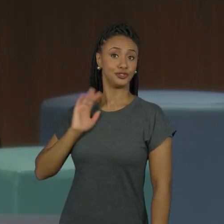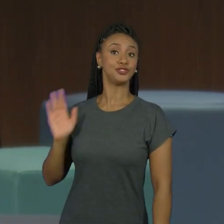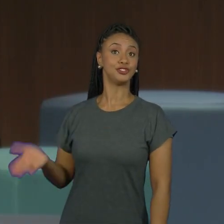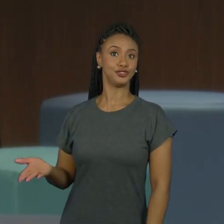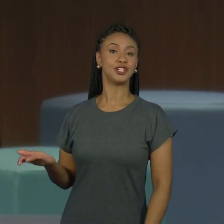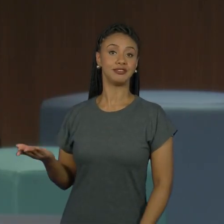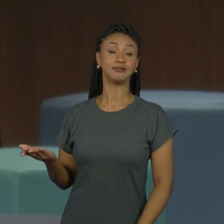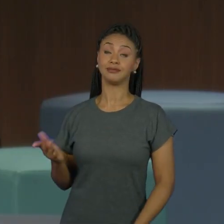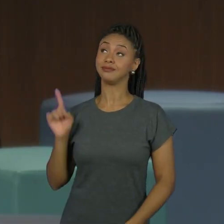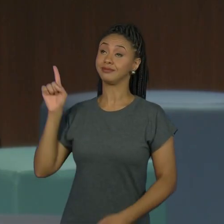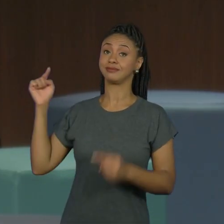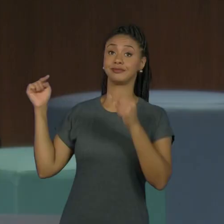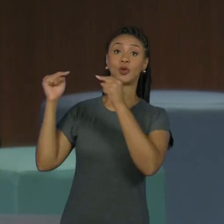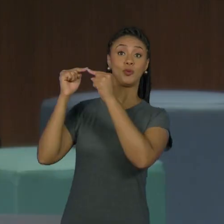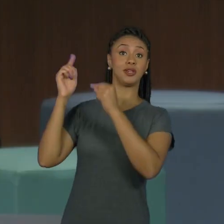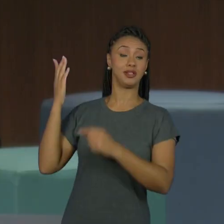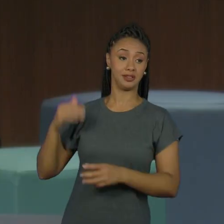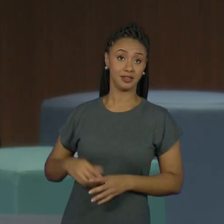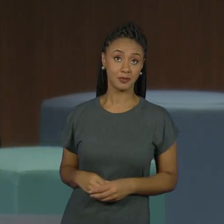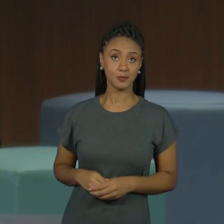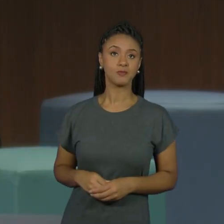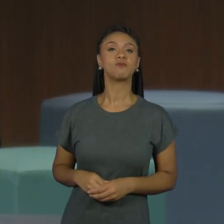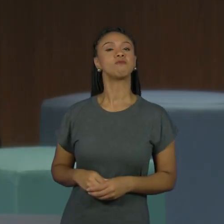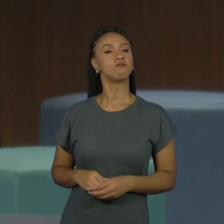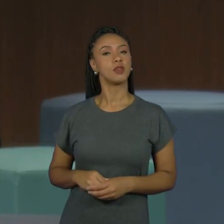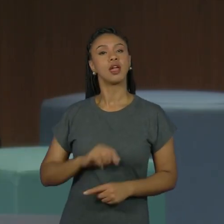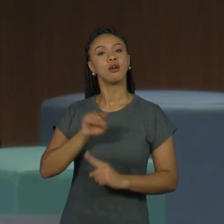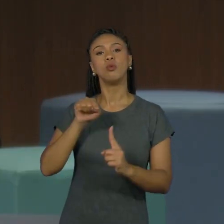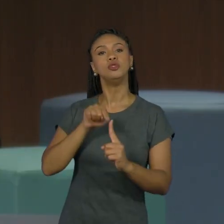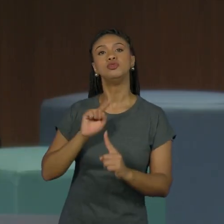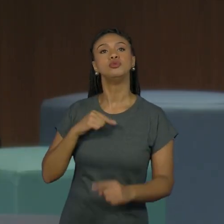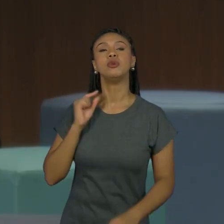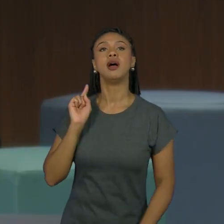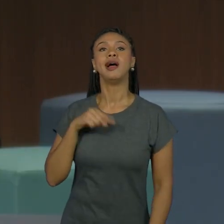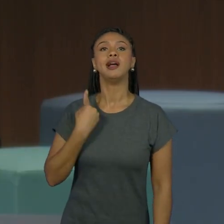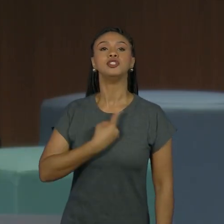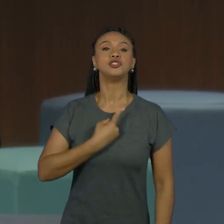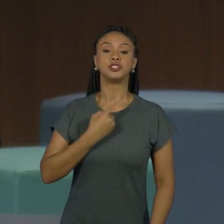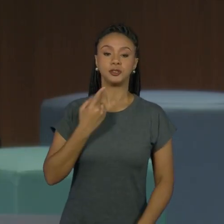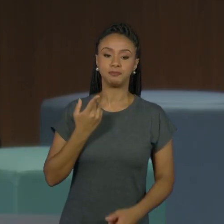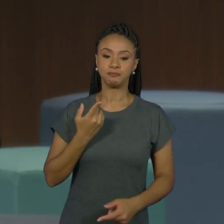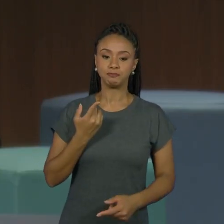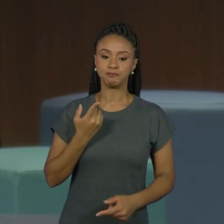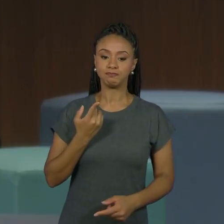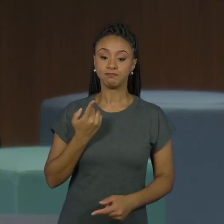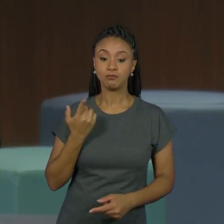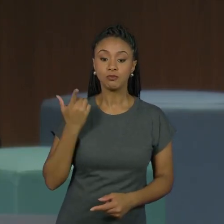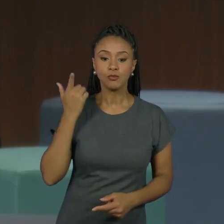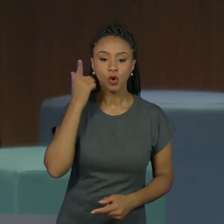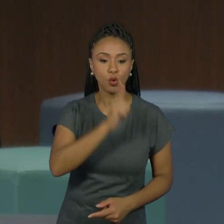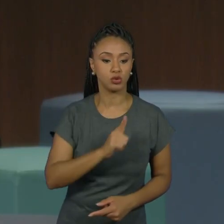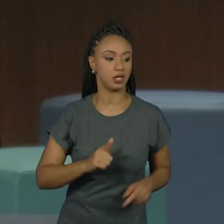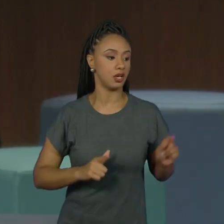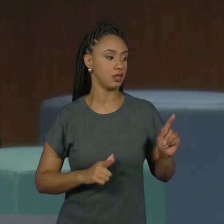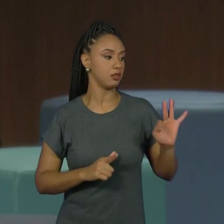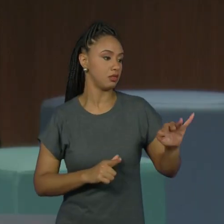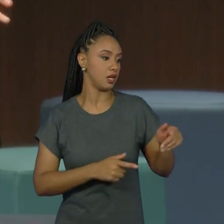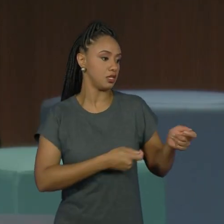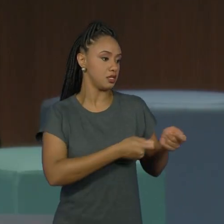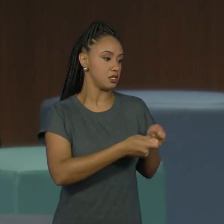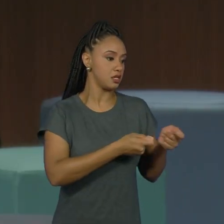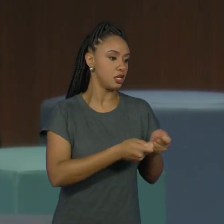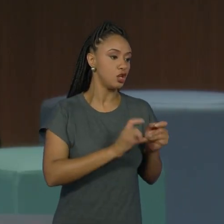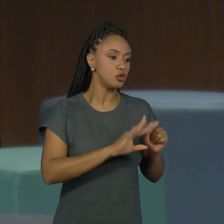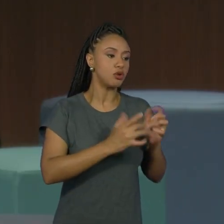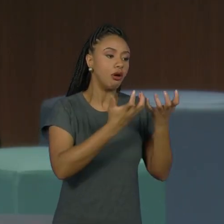Tá dentro desse paradigma, né? Então, da gente conseguir ter uma governança que faça de TI, que ela não está só